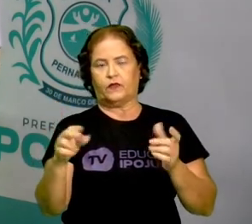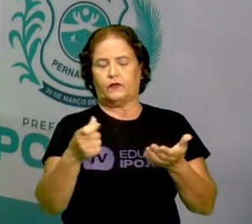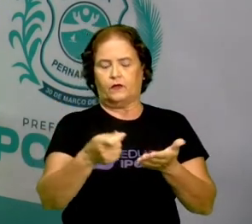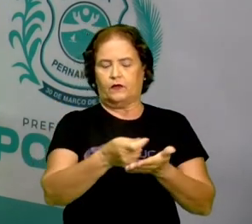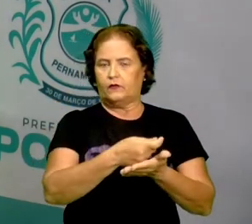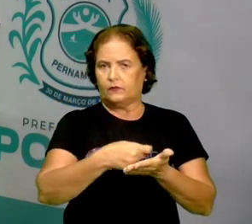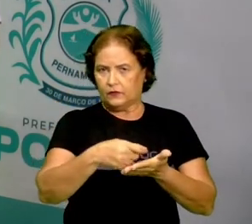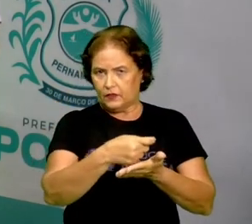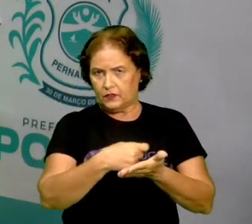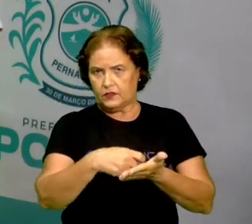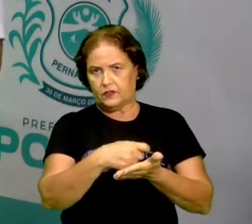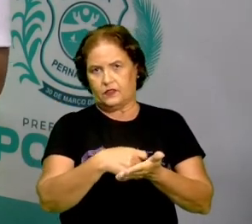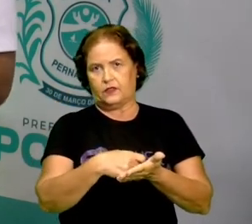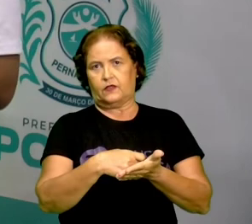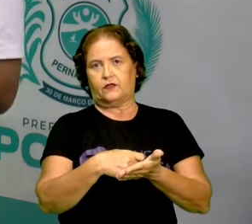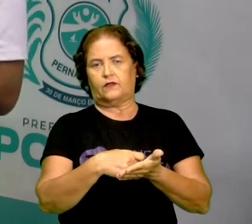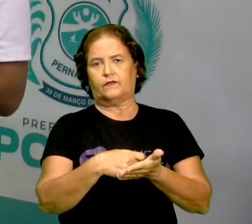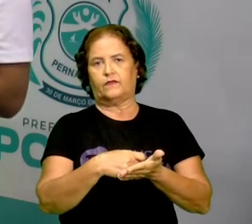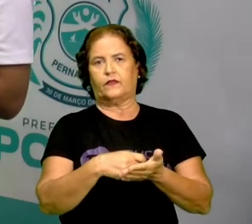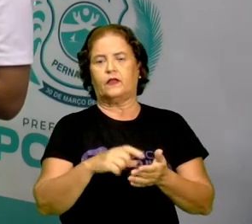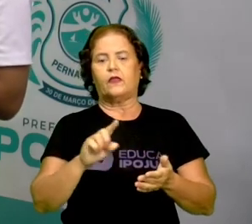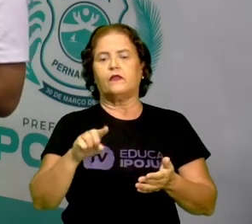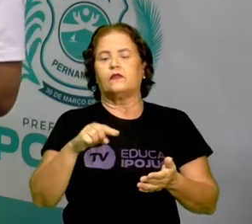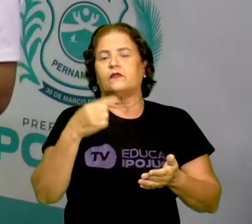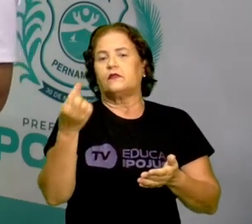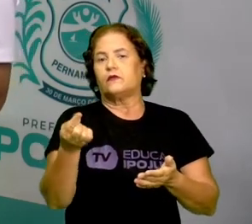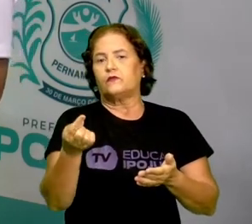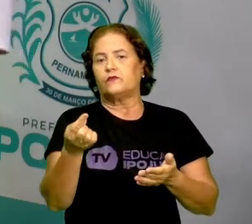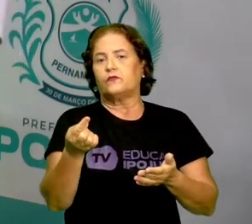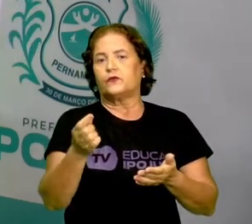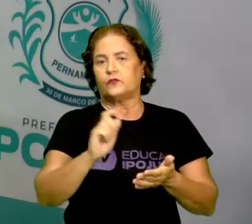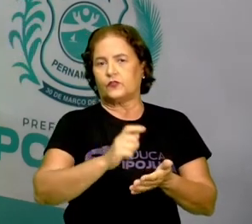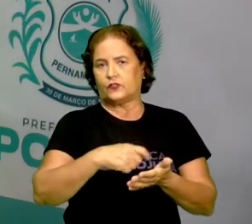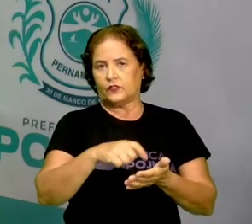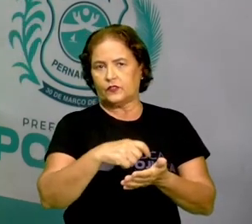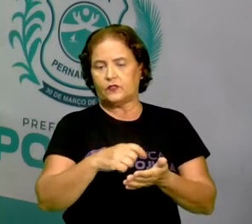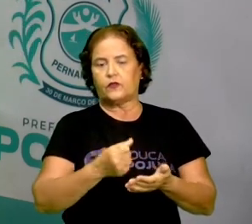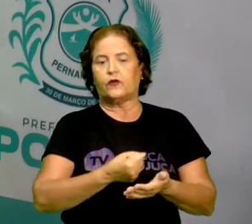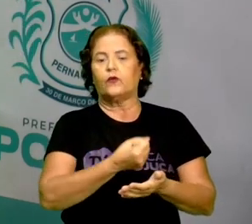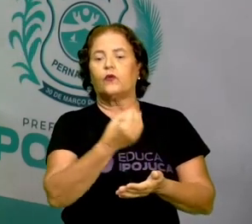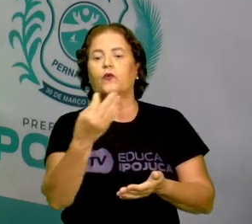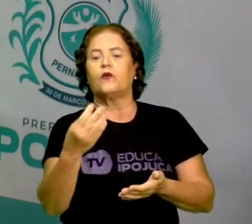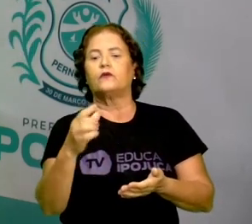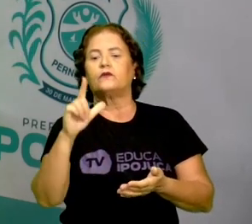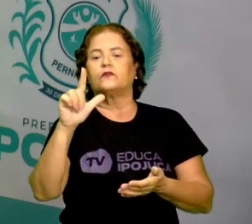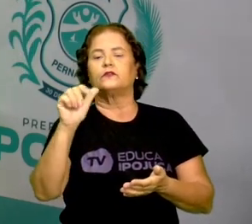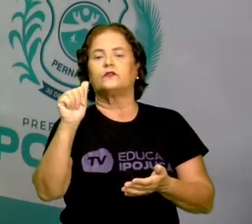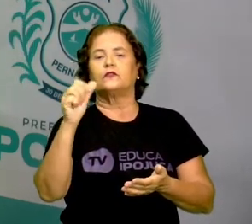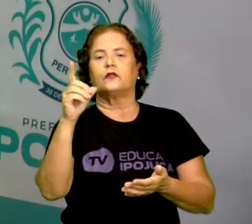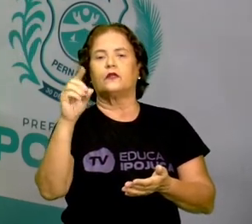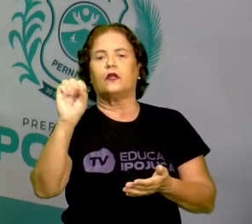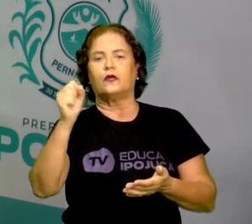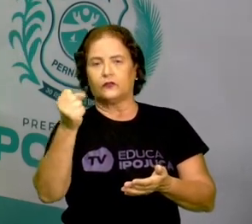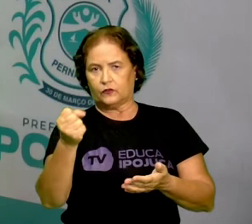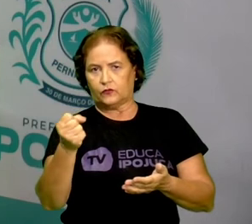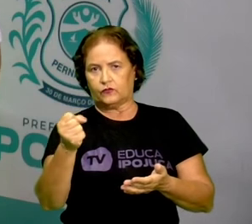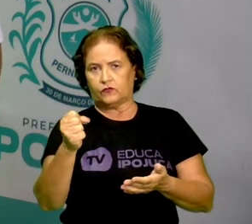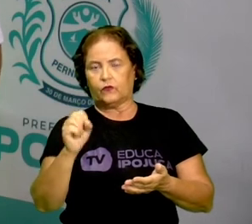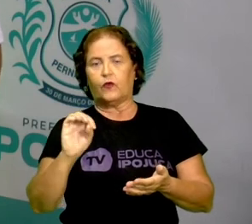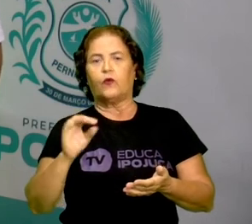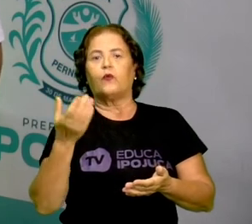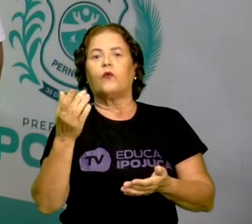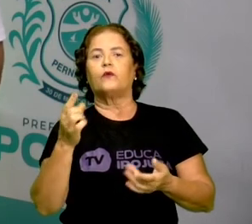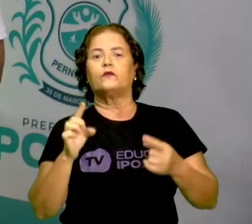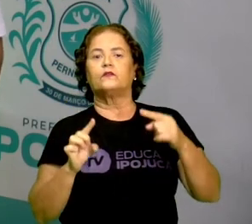Desenha? Faça o desenho dela? E depois que você desenhar, quantos lados ela tem? Quantas vértices